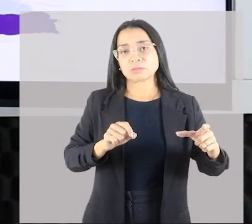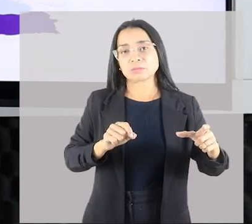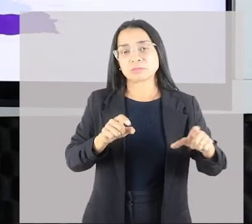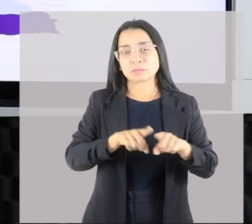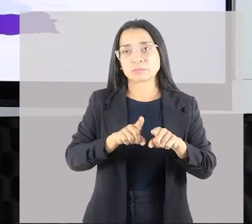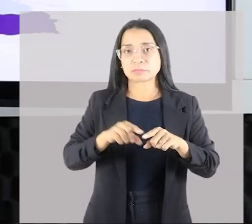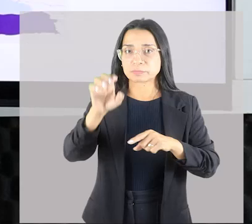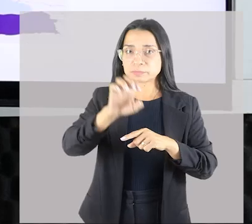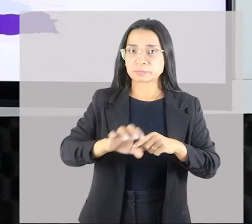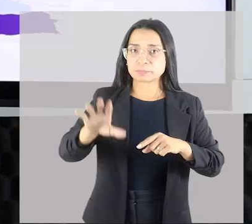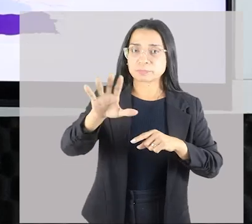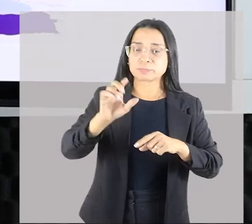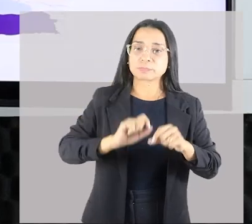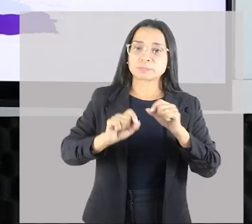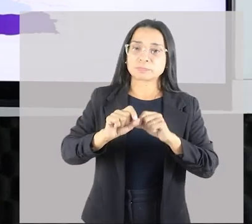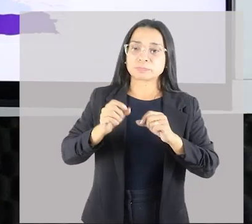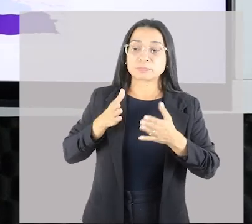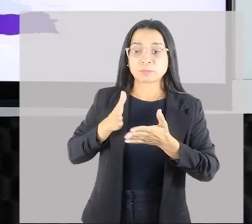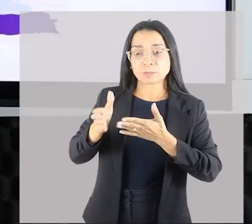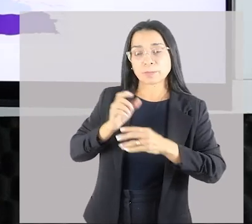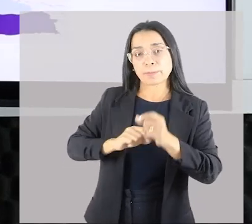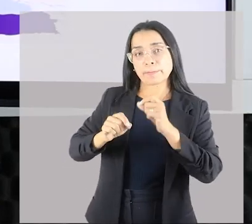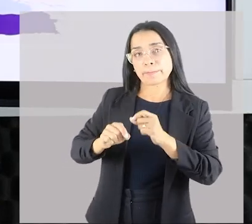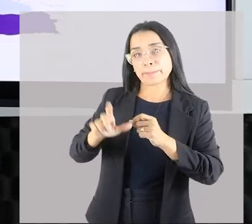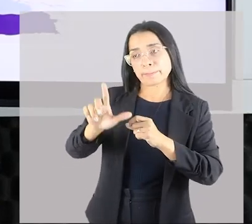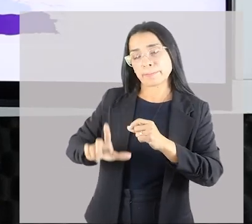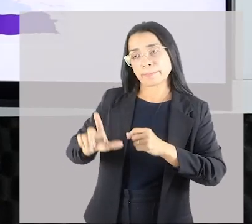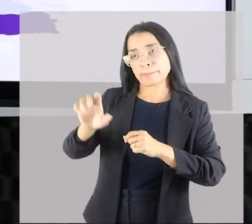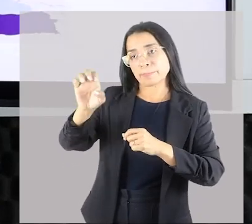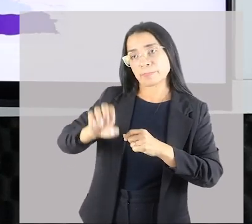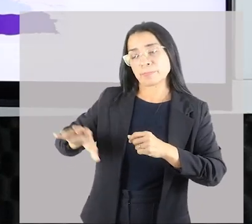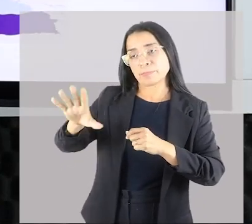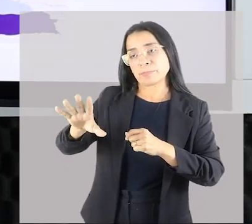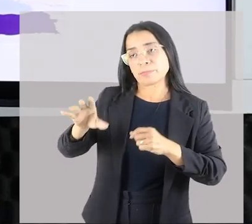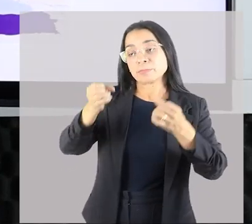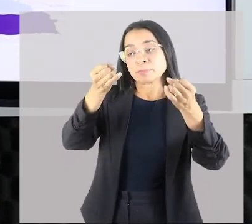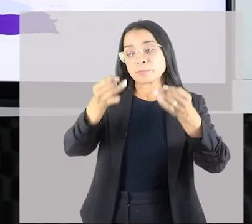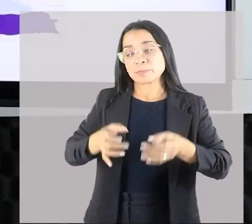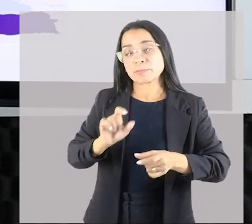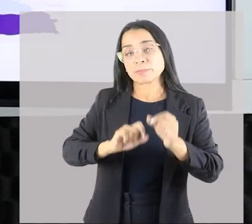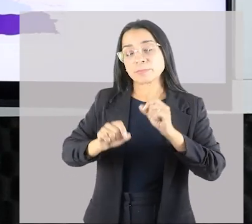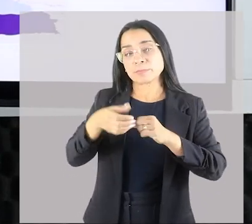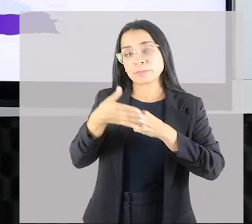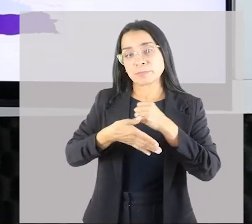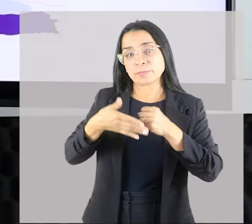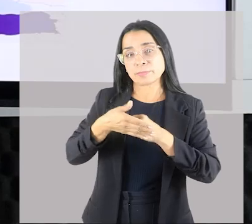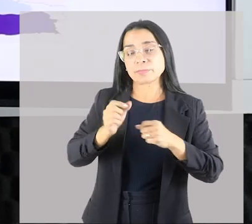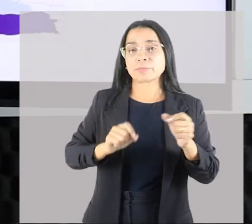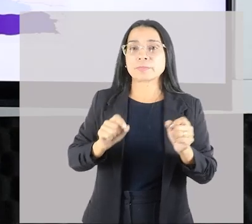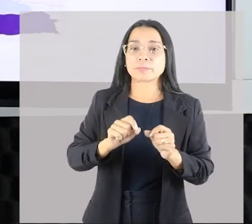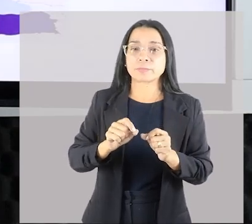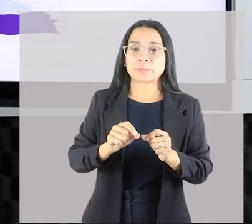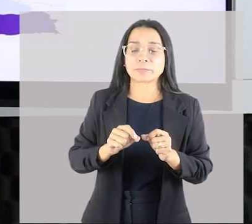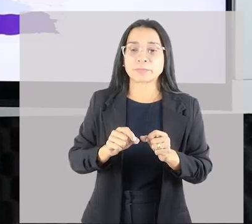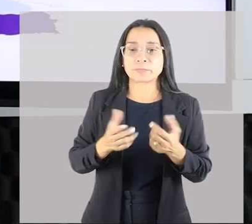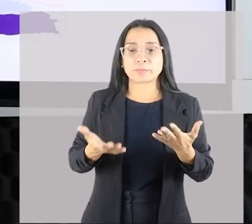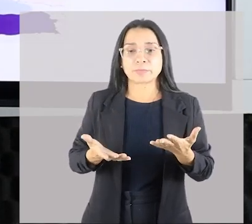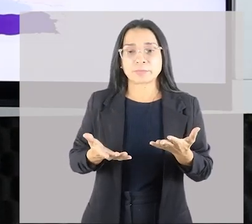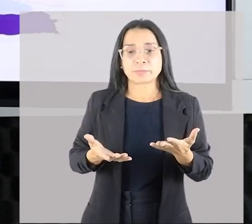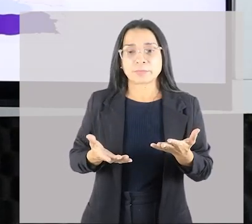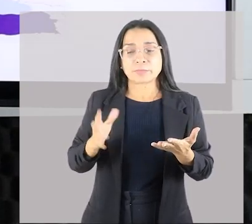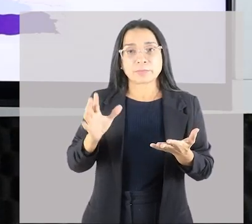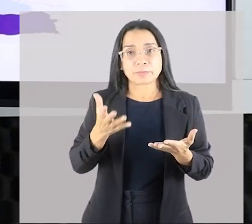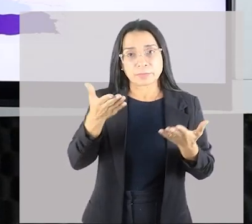Europa Ocidental em direção ao leste europeu, tá certo? Então essas são as justificativas que estão na base desse conflito que ocorre até os